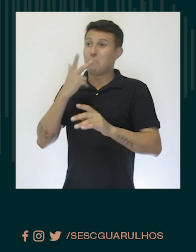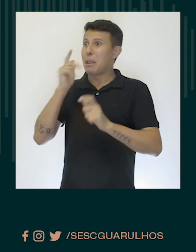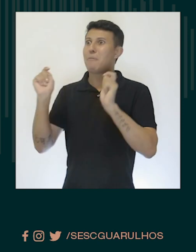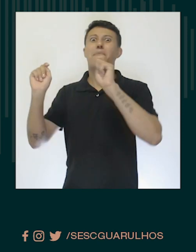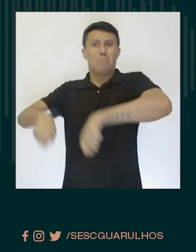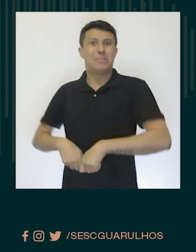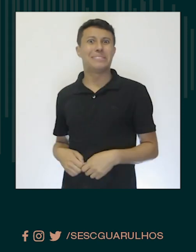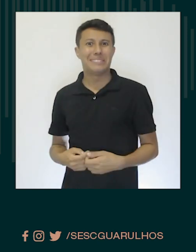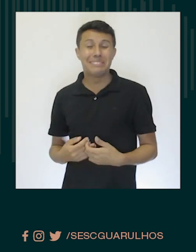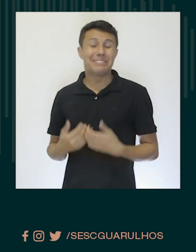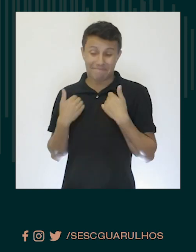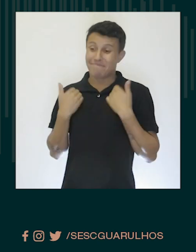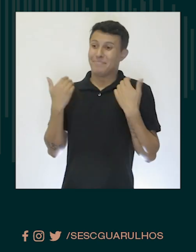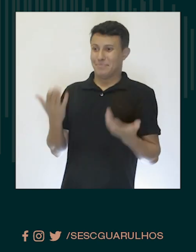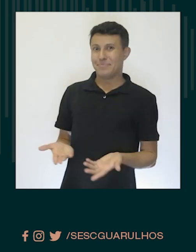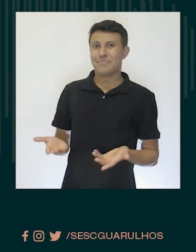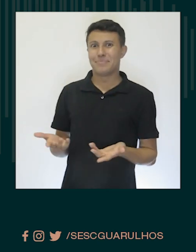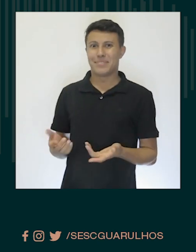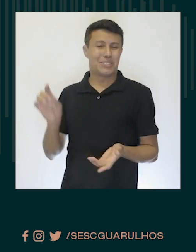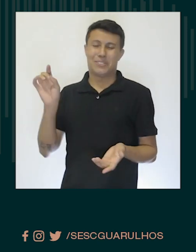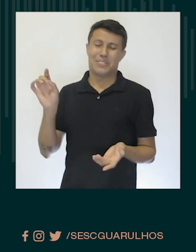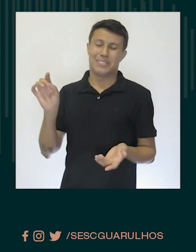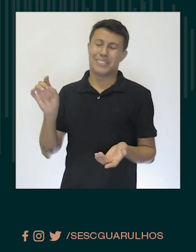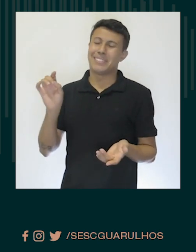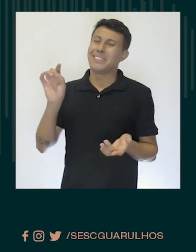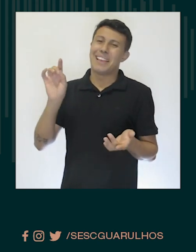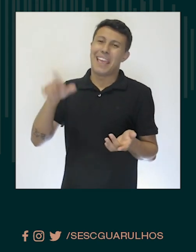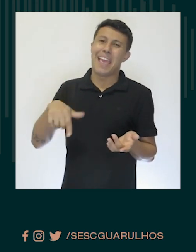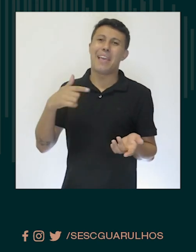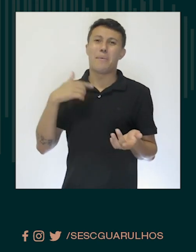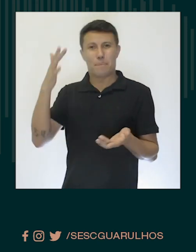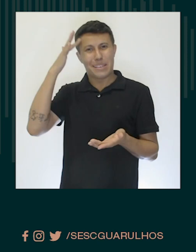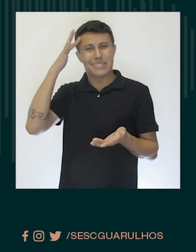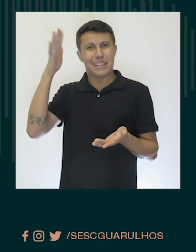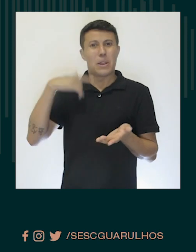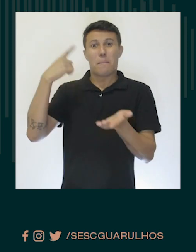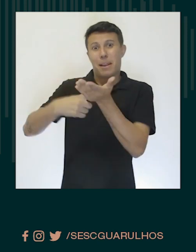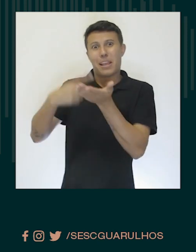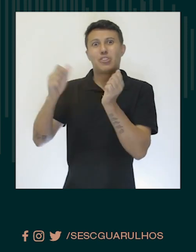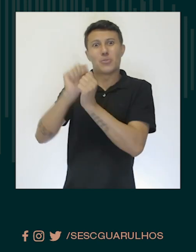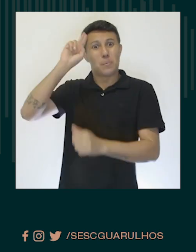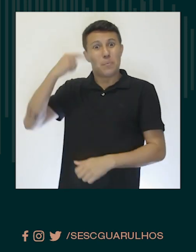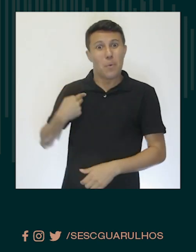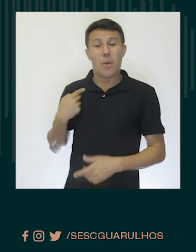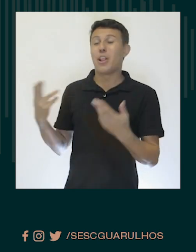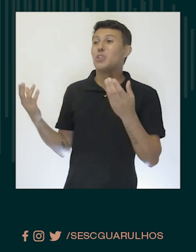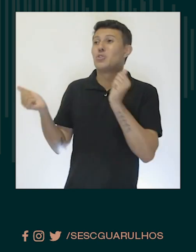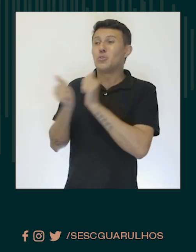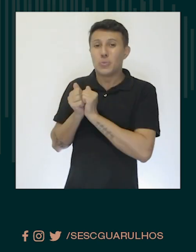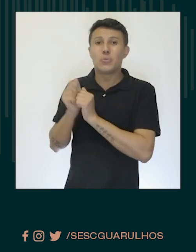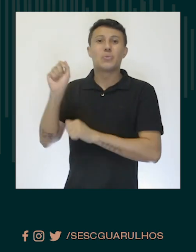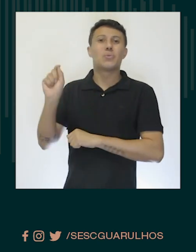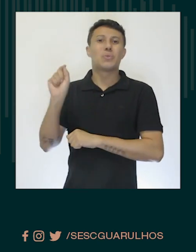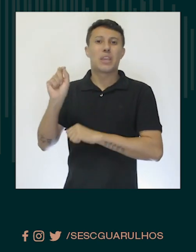E é isso. Eu tava até aí tentando combinar alguma coisa com o Moa, de fazer uma live com ele também de fotografia para apresentar os